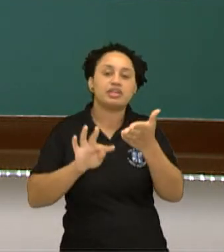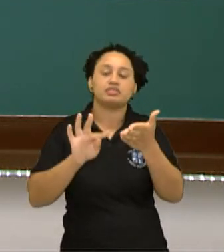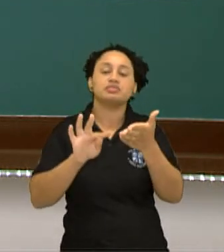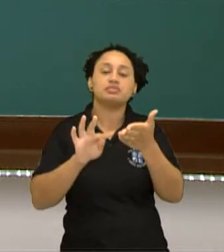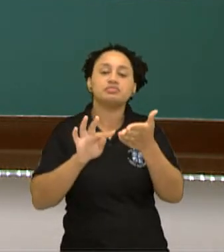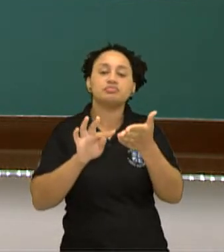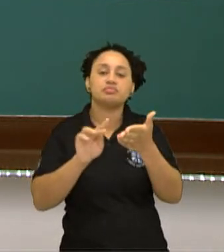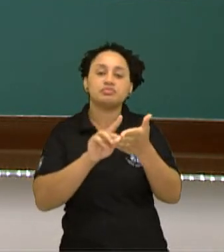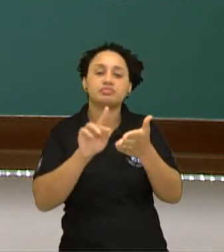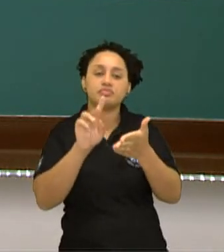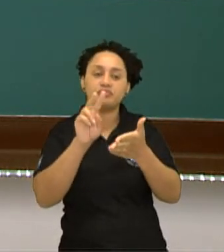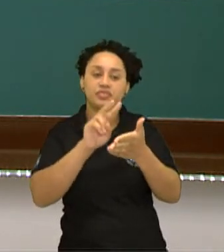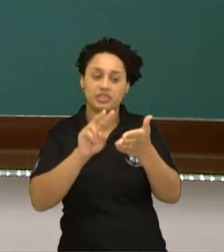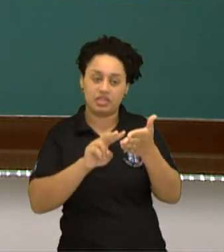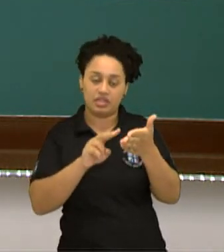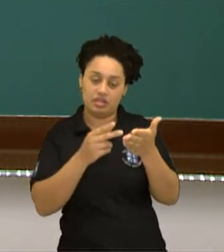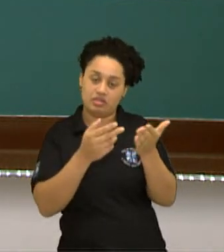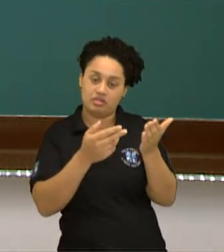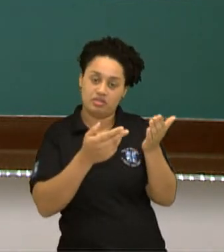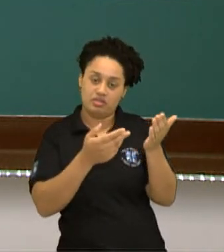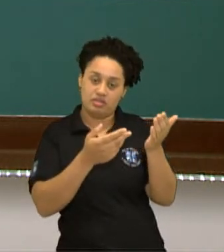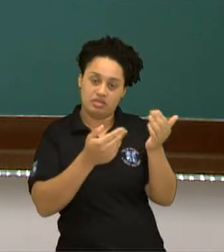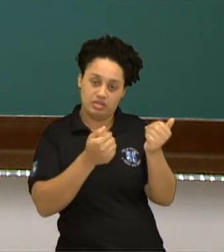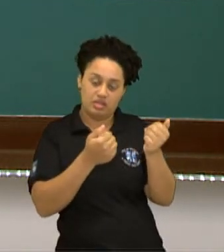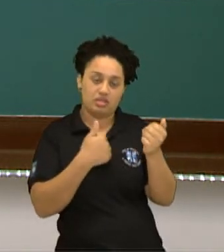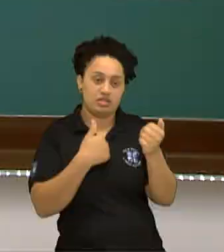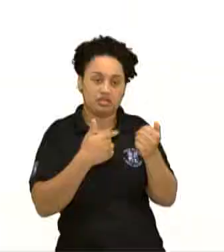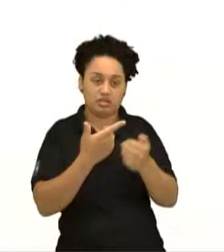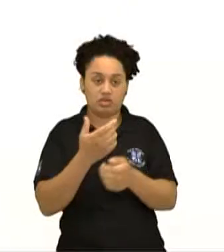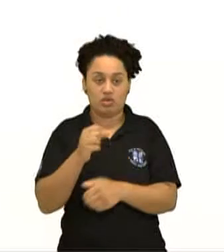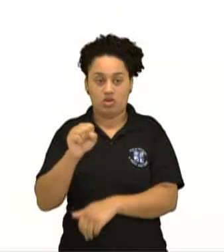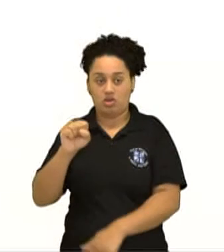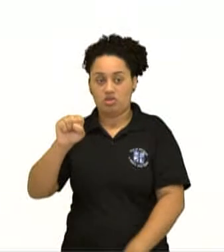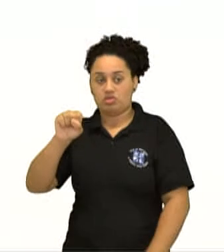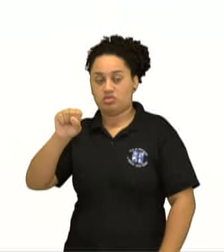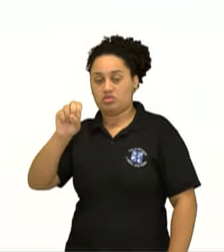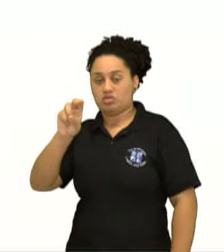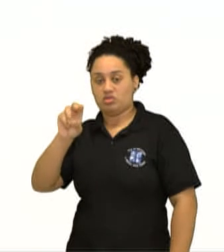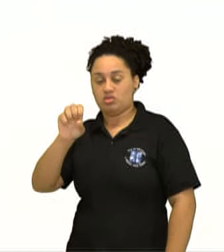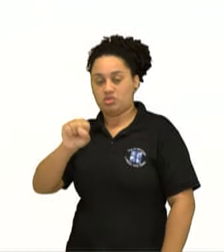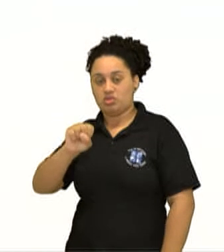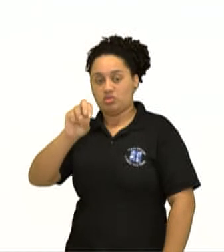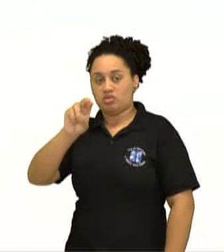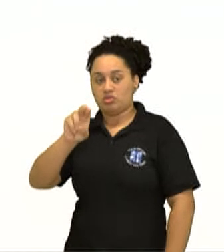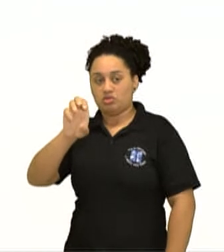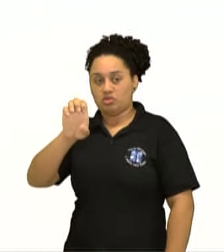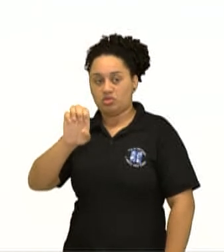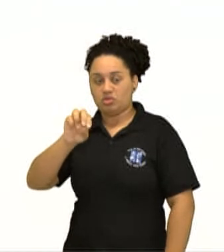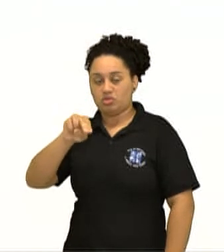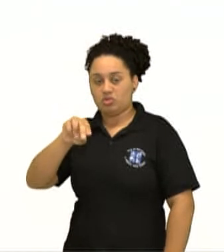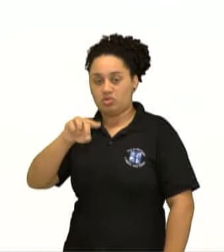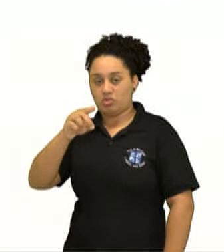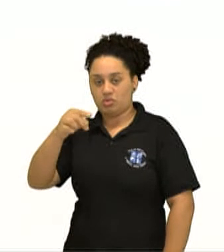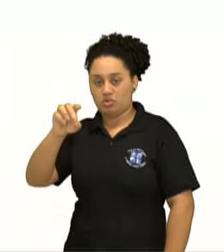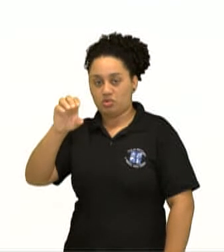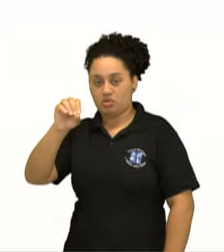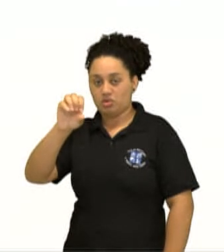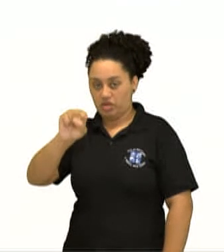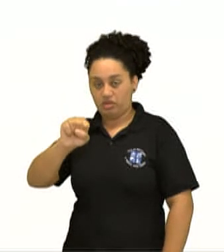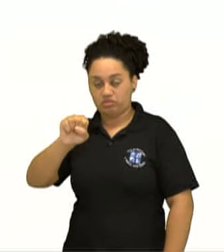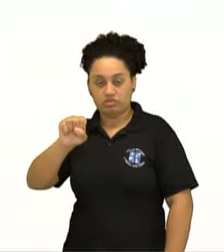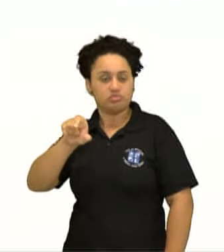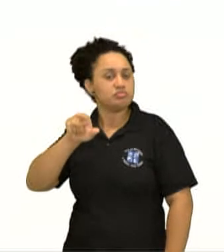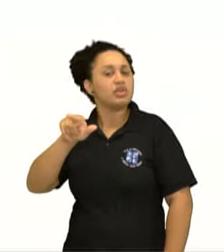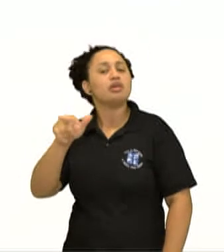alcançar sueños. Veja ali, sueños está no plural. E todo para que se los